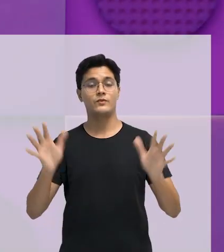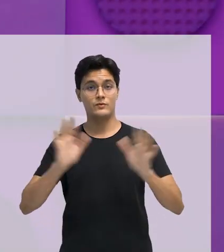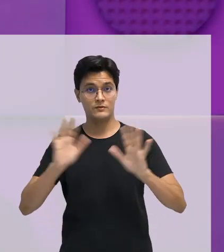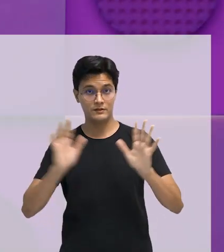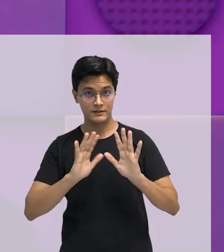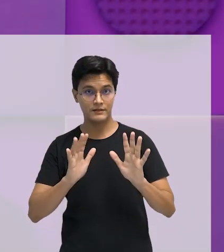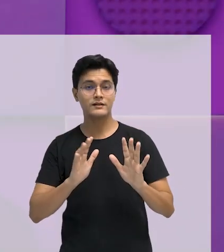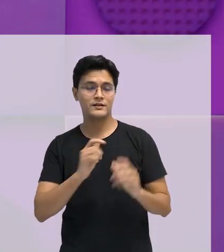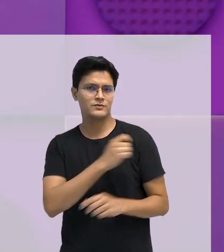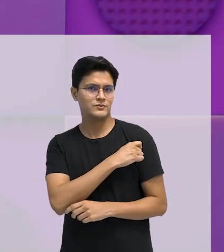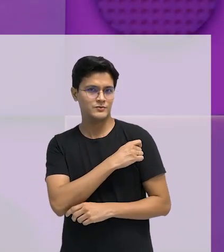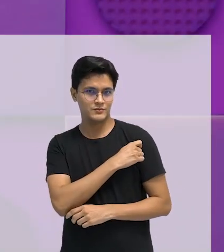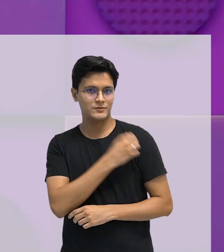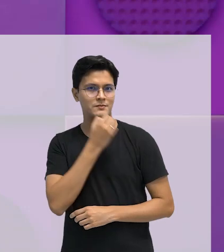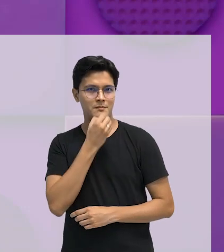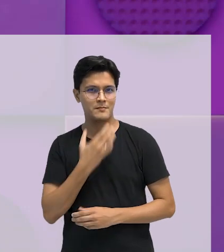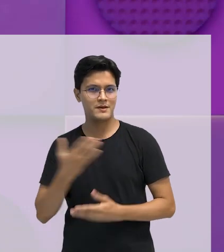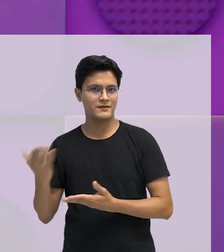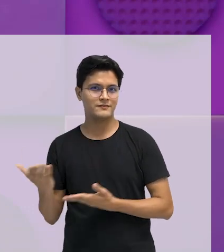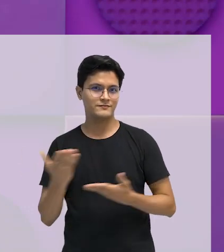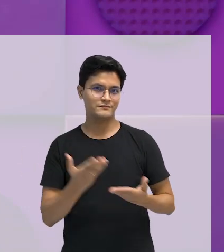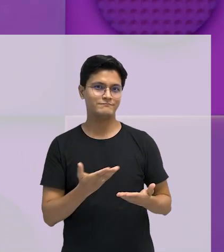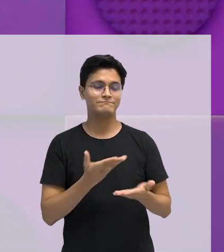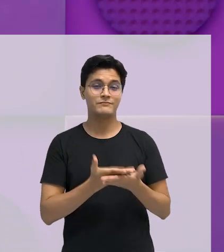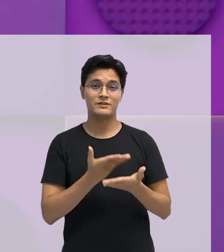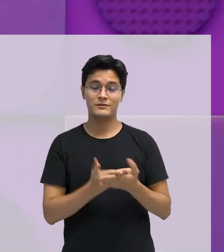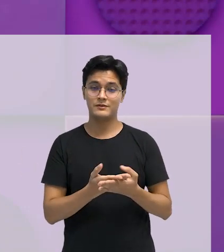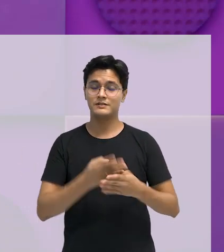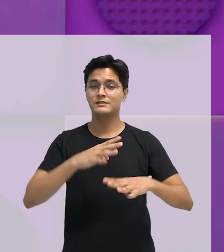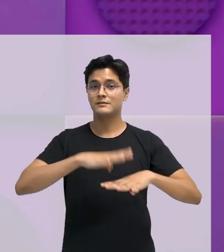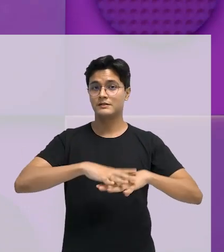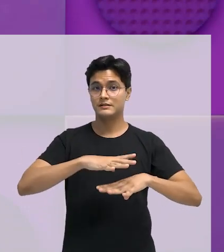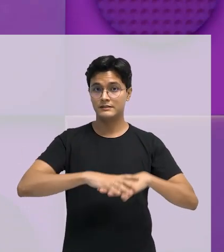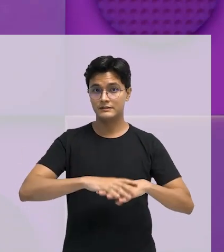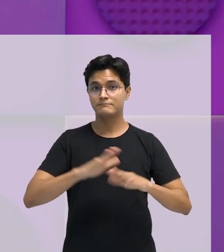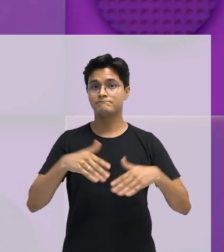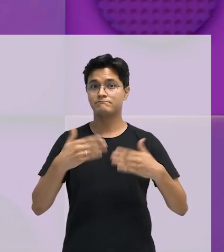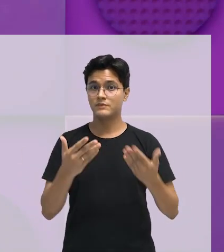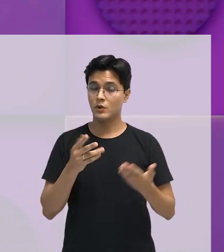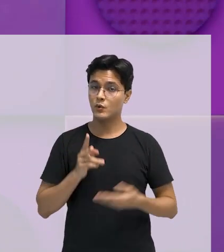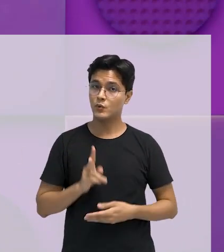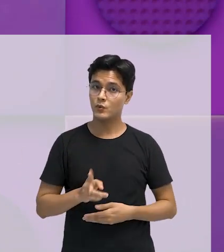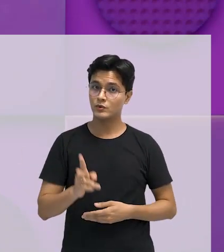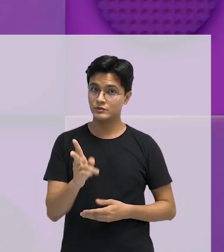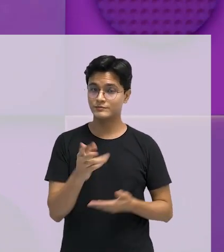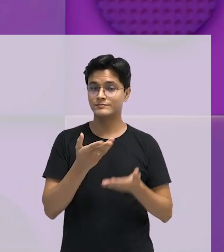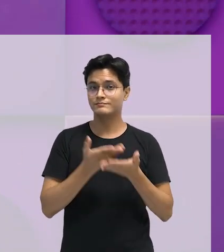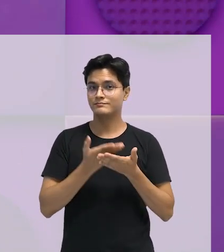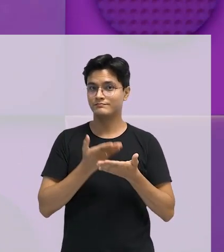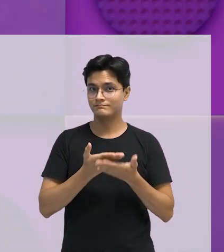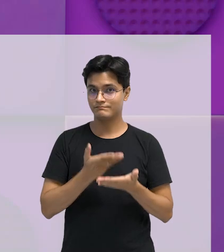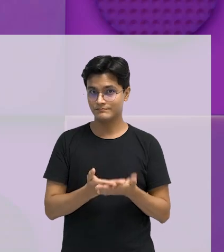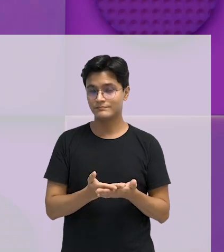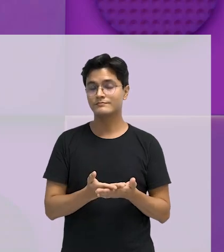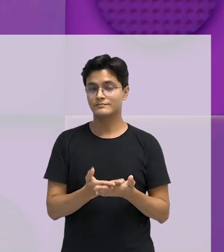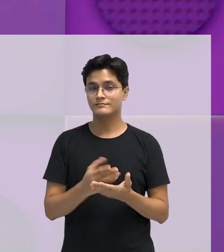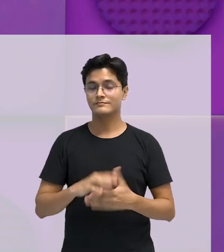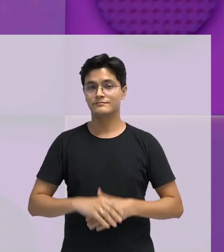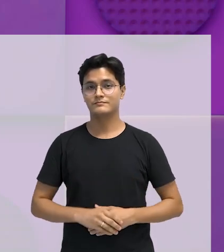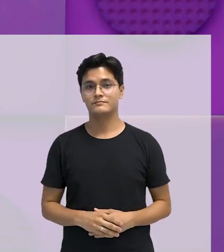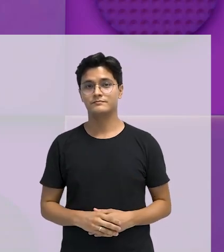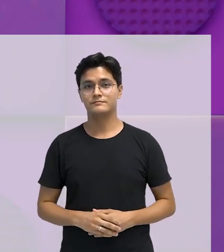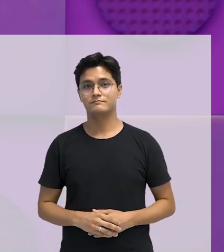Olá, alunos, sejam todos bem-vindos a mais uma aula de matemática. Vamos dar sequência aos nossos estudos nessa unidade